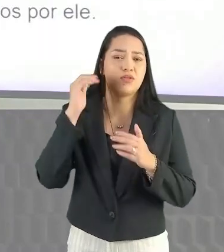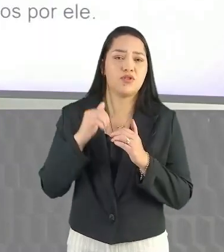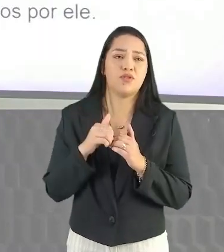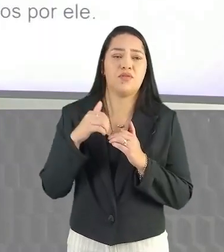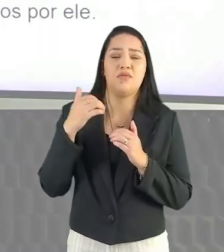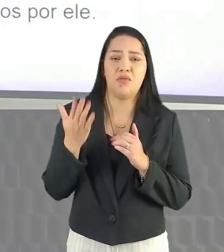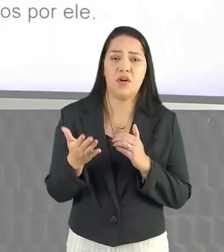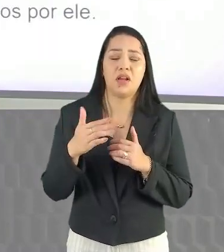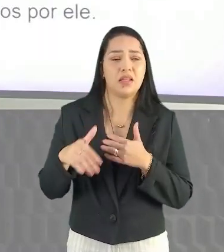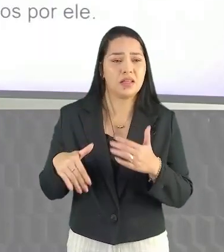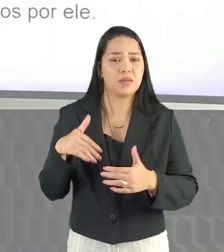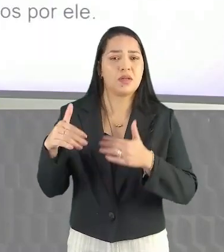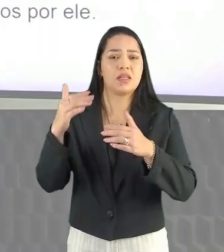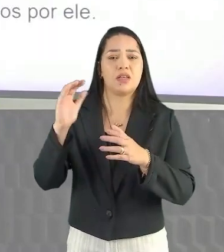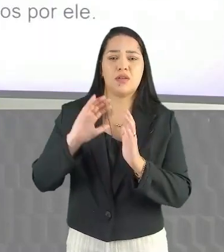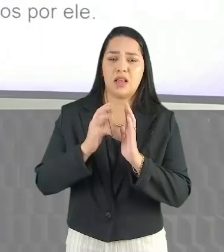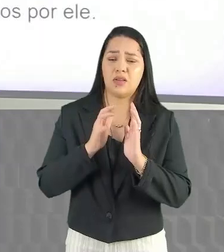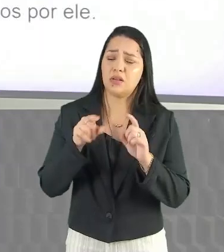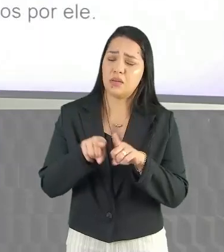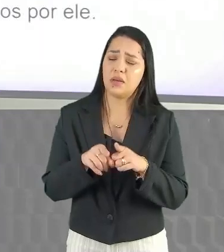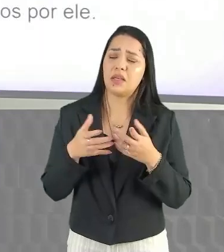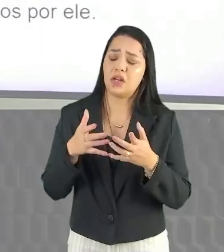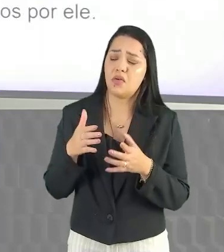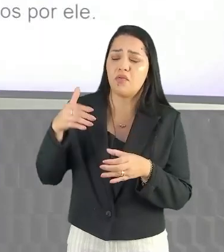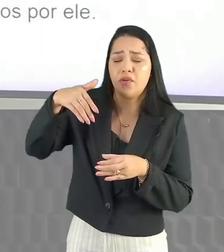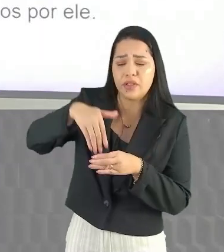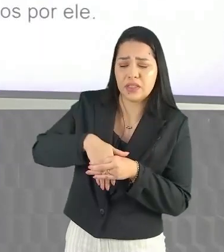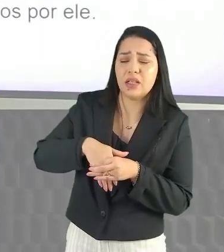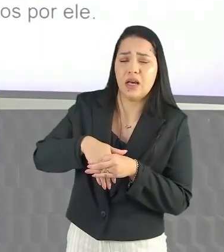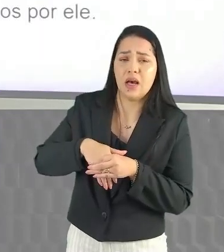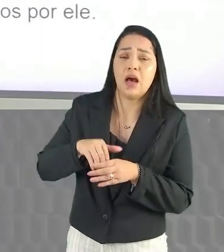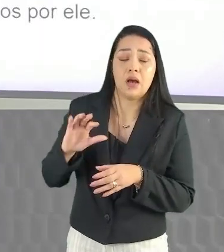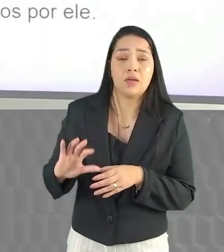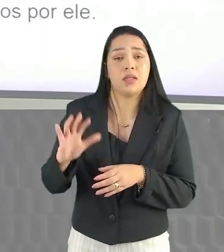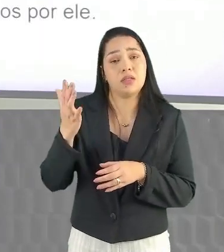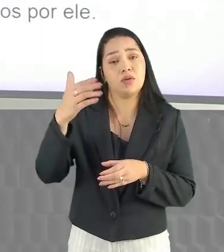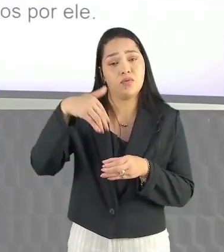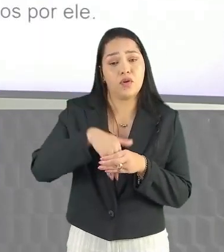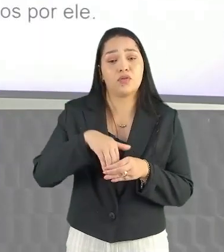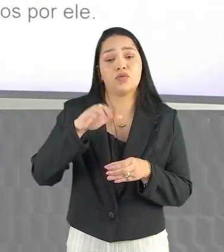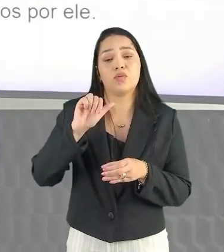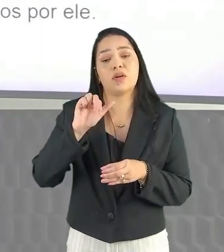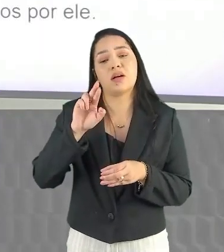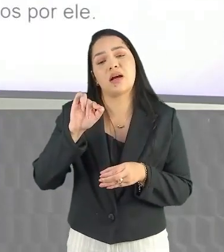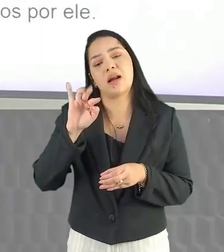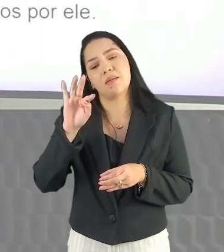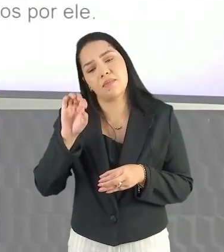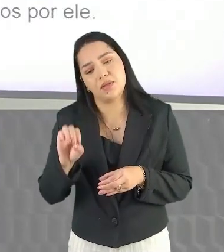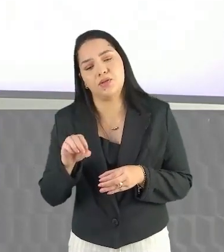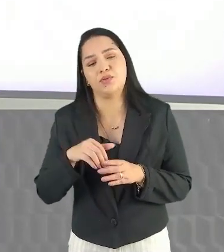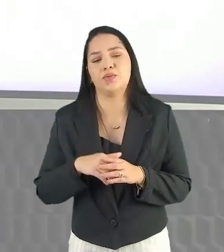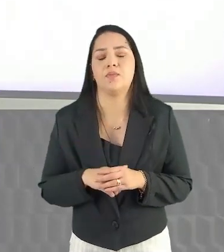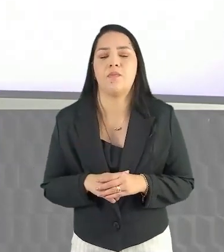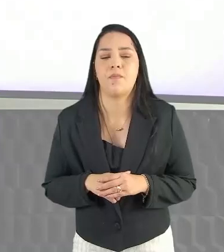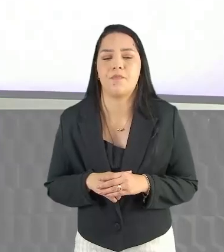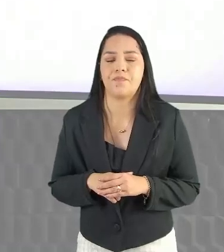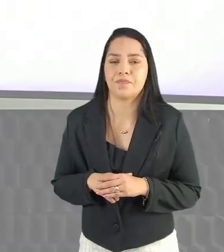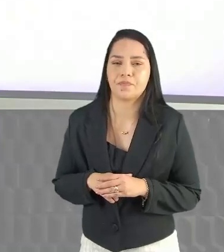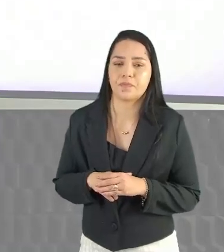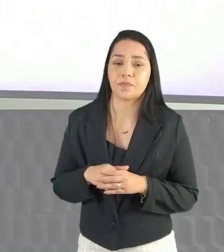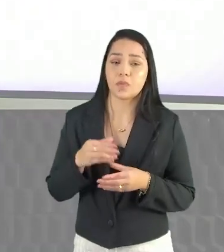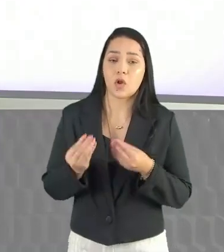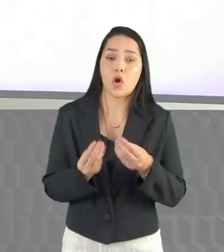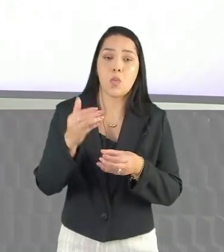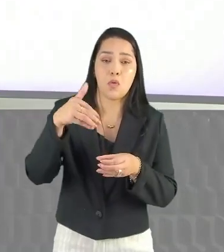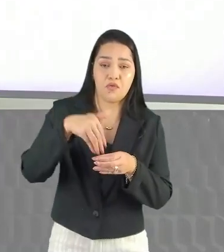fora desse processo eleitoral. E aquelas que podiam votar ainda era dessa forma do voto do cabresto. Mas vamos lá.